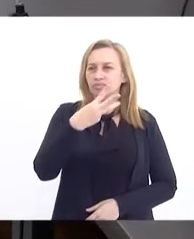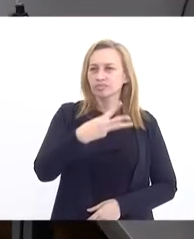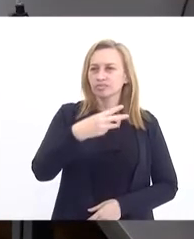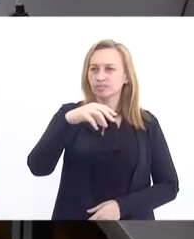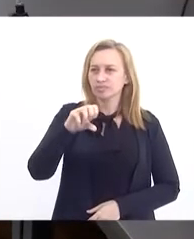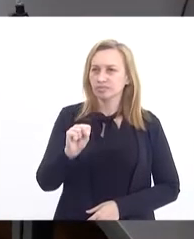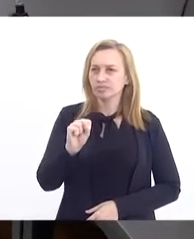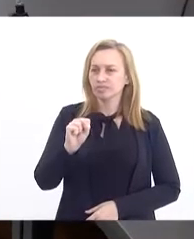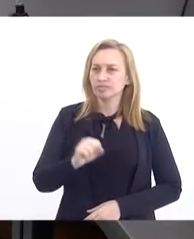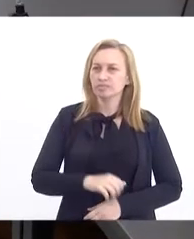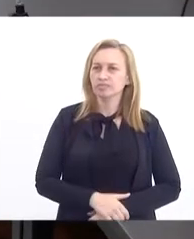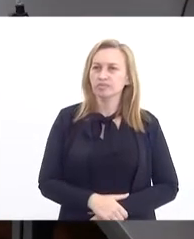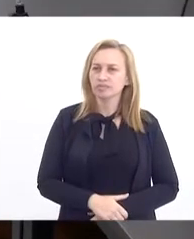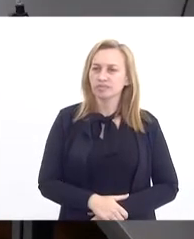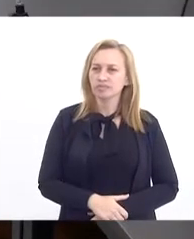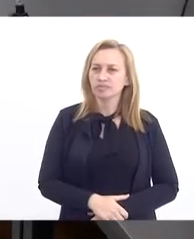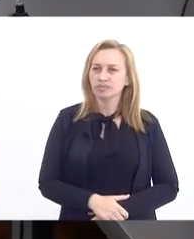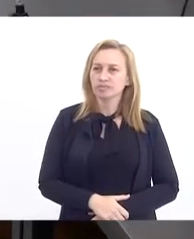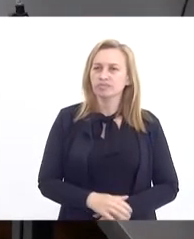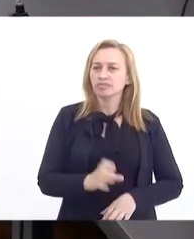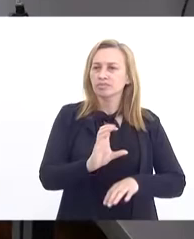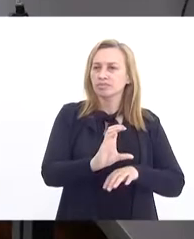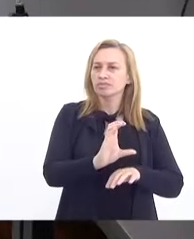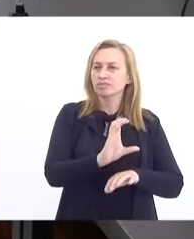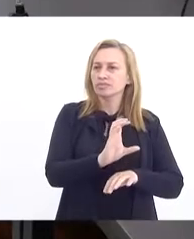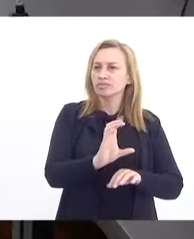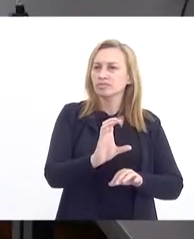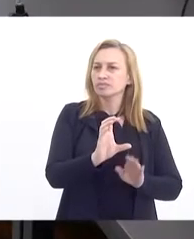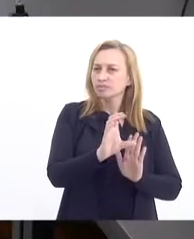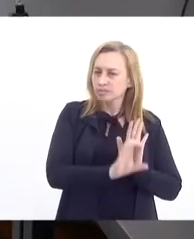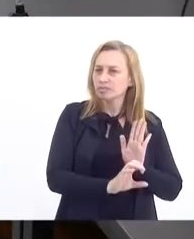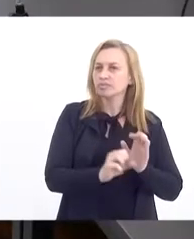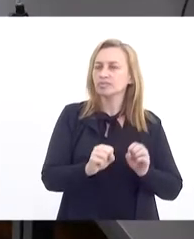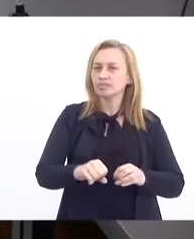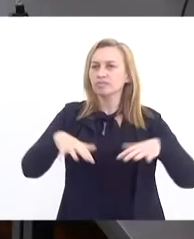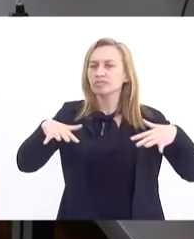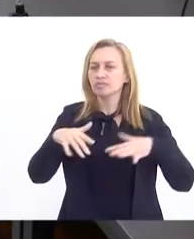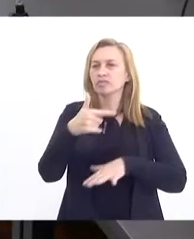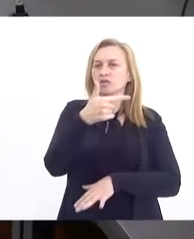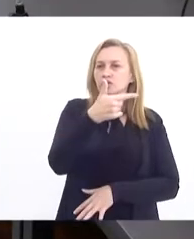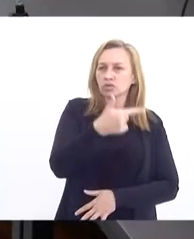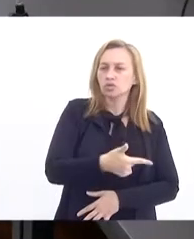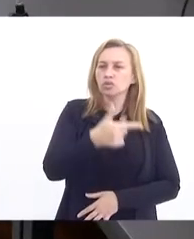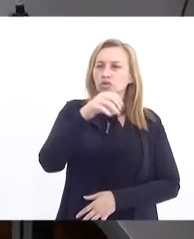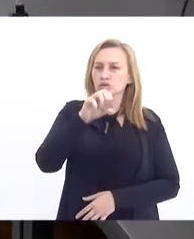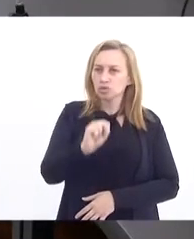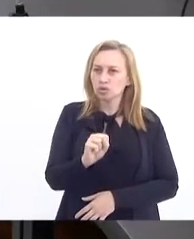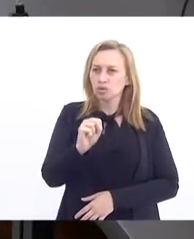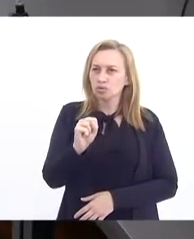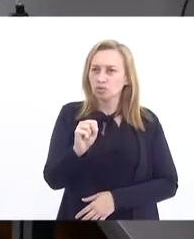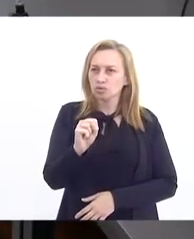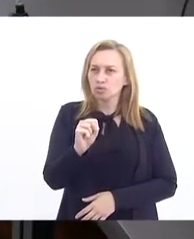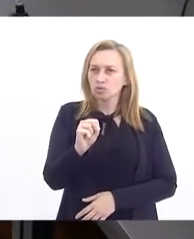38. Emenda de plenário, projeto de lei